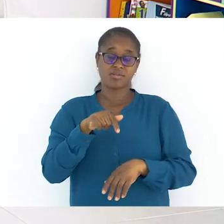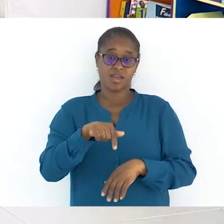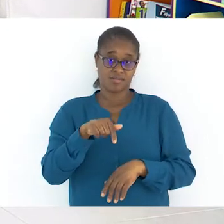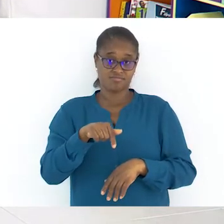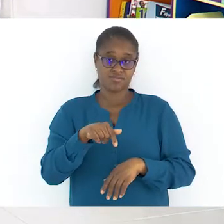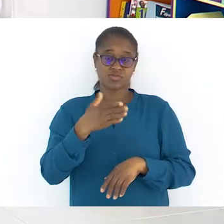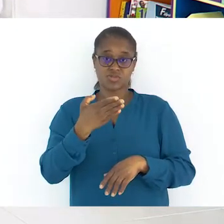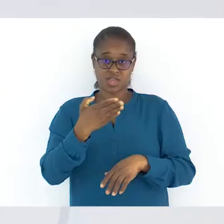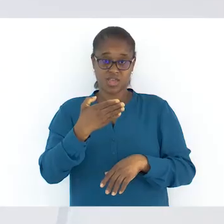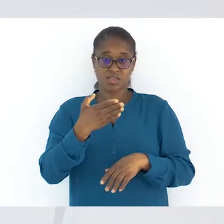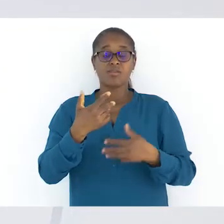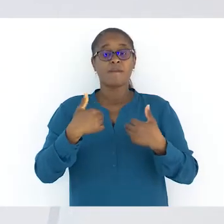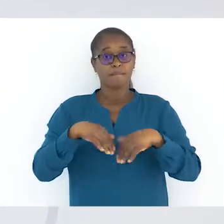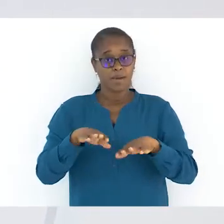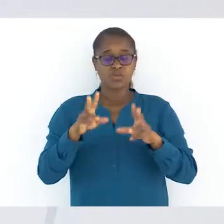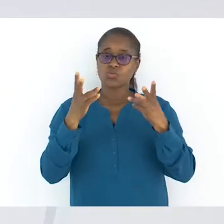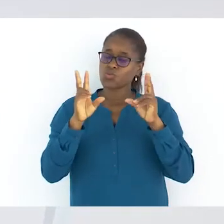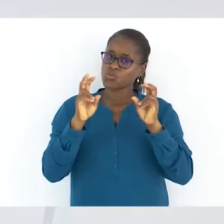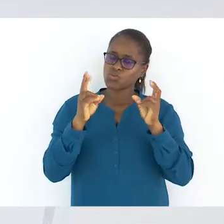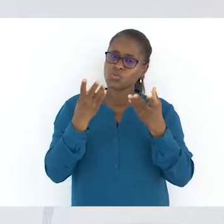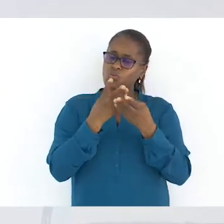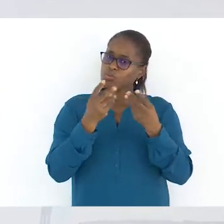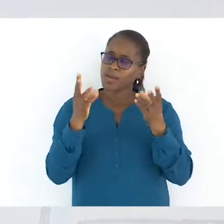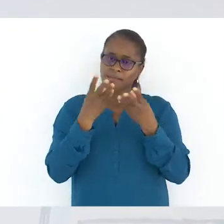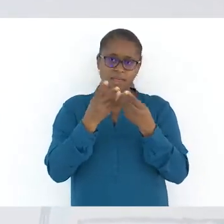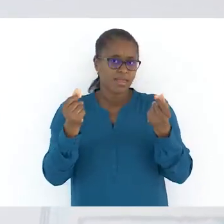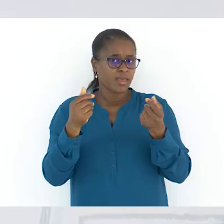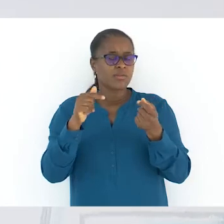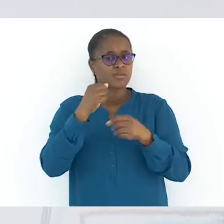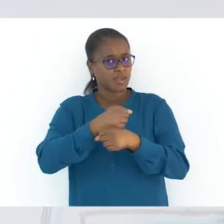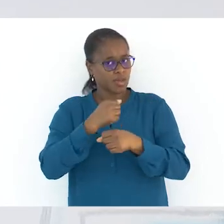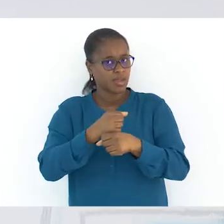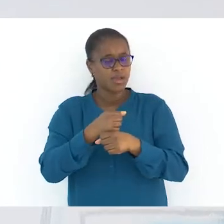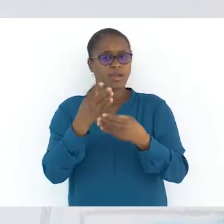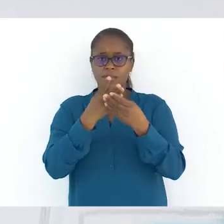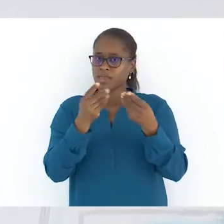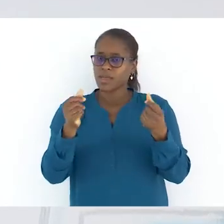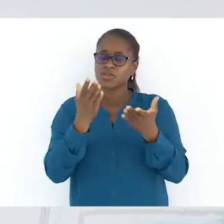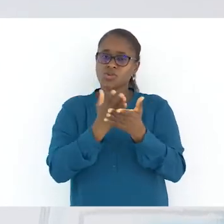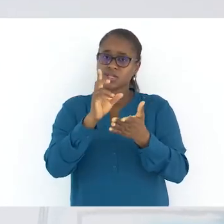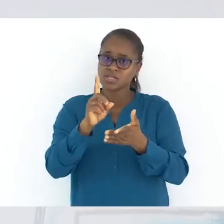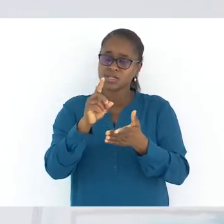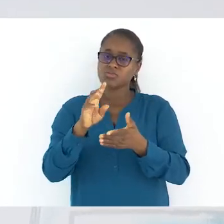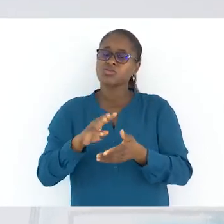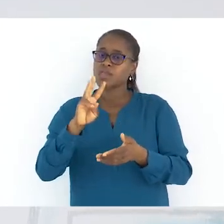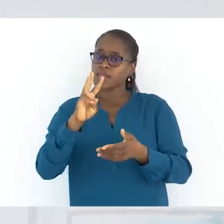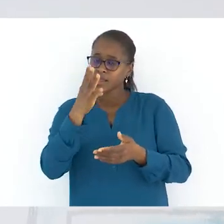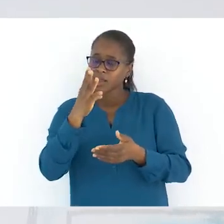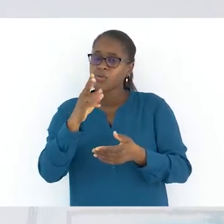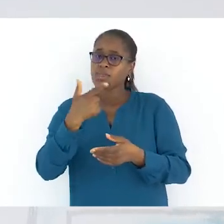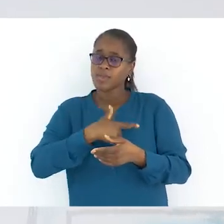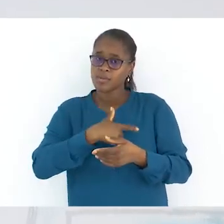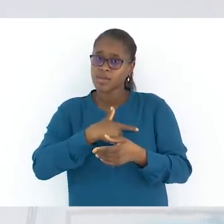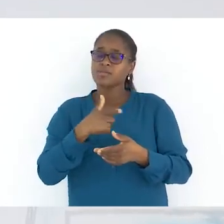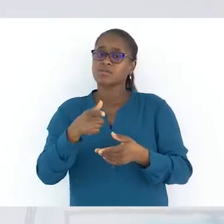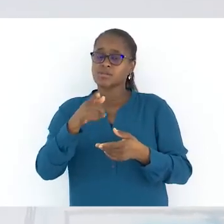ano, mas o conteúdo que estamos a trabalhar trata-se do conteúdo do 6º ano do 3º trimestre. O motivo,